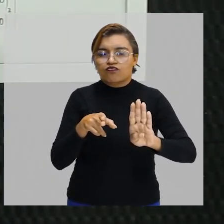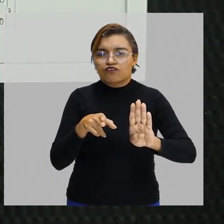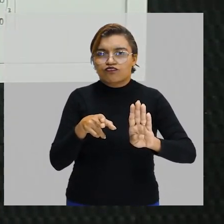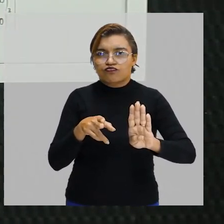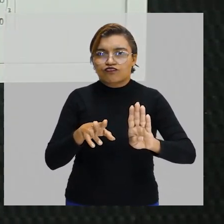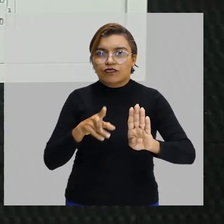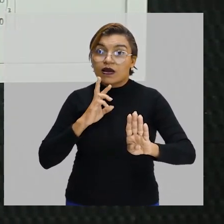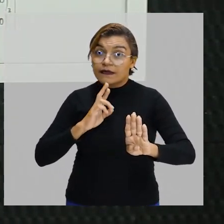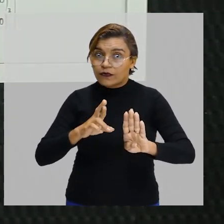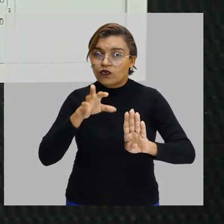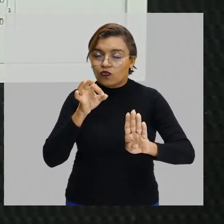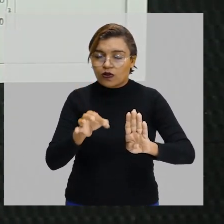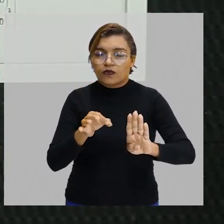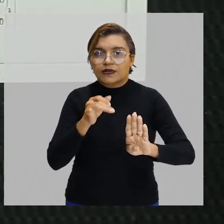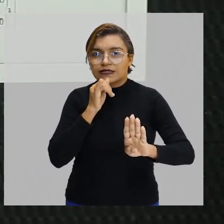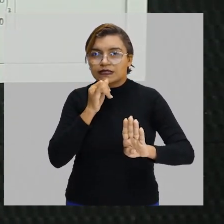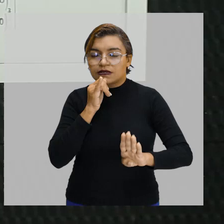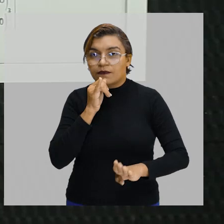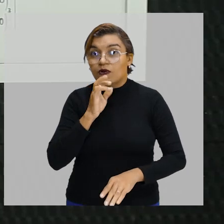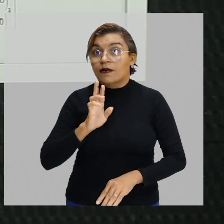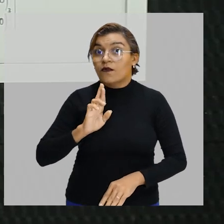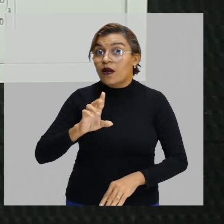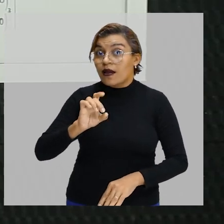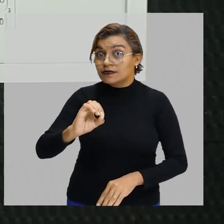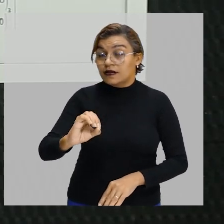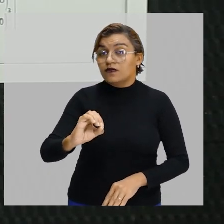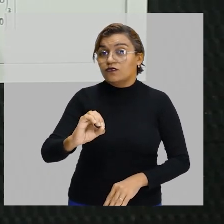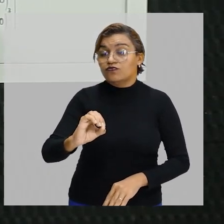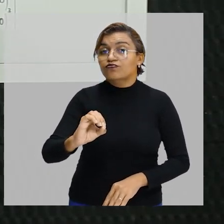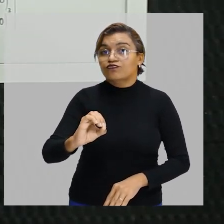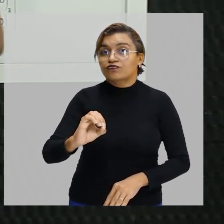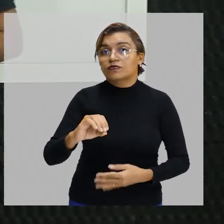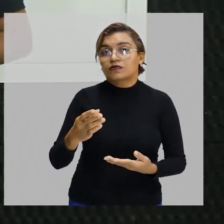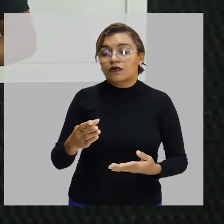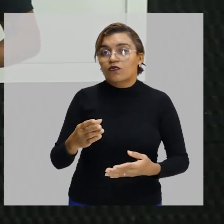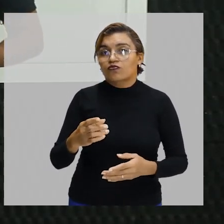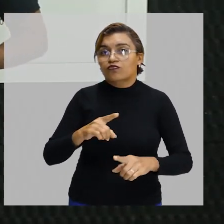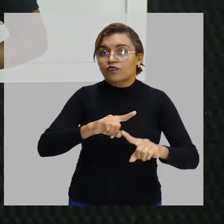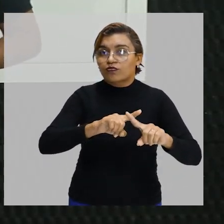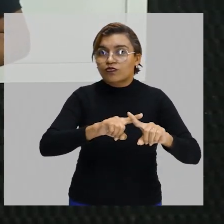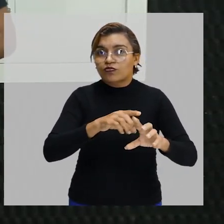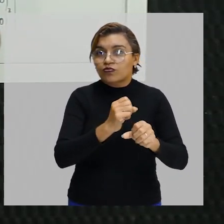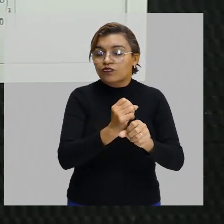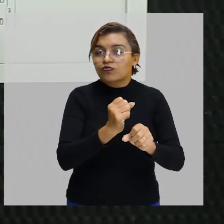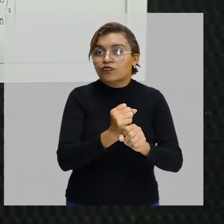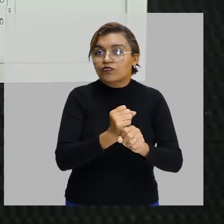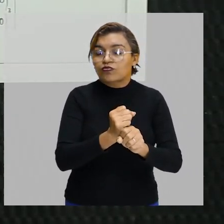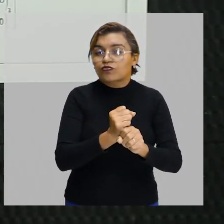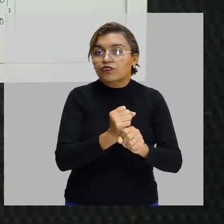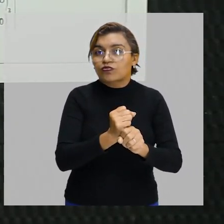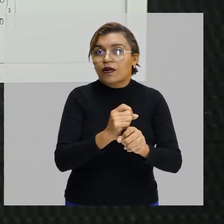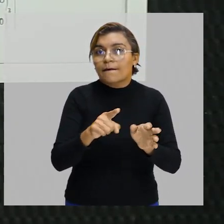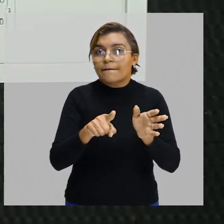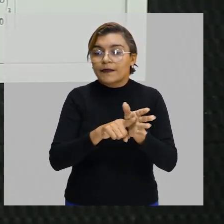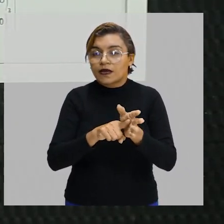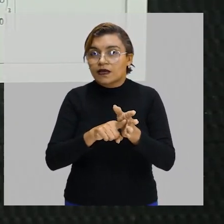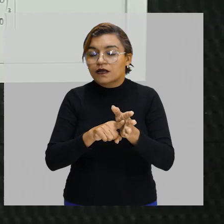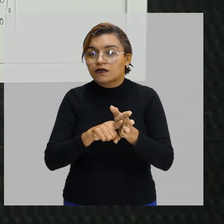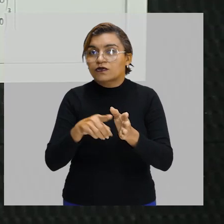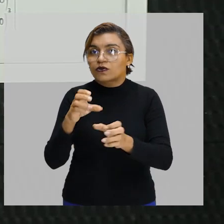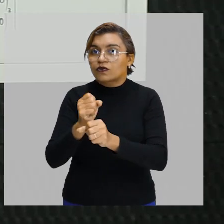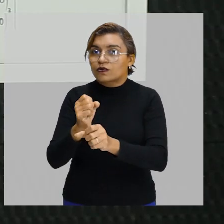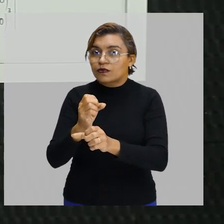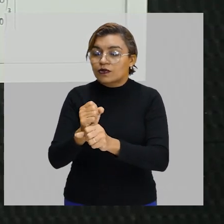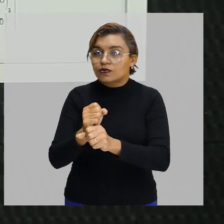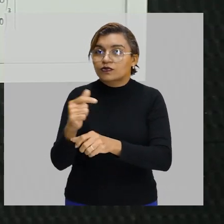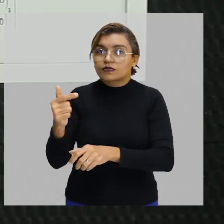esse determinante aqui é 0, né? Então, o produto da principal menos o produto da secundária dá 0. Então, você vai ter